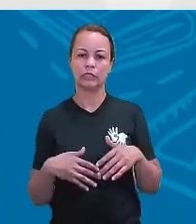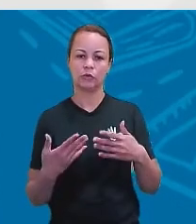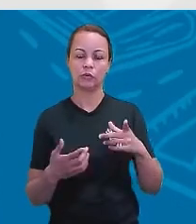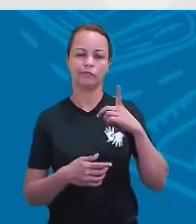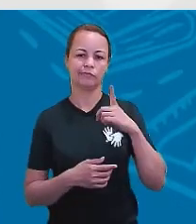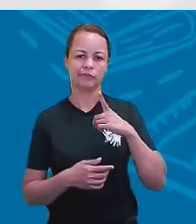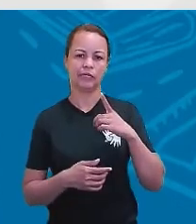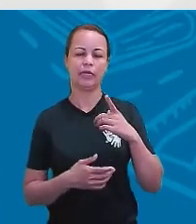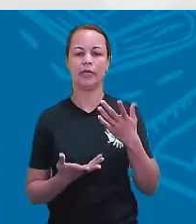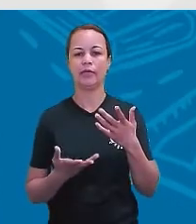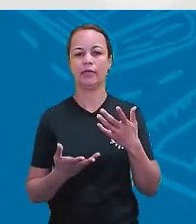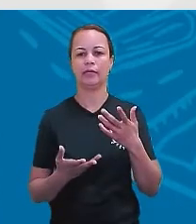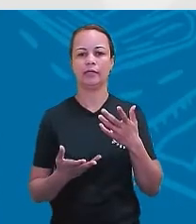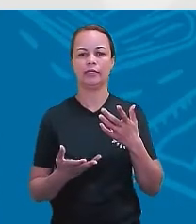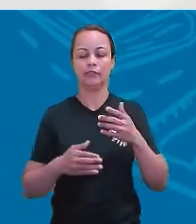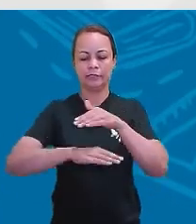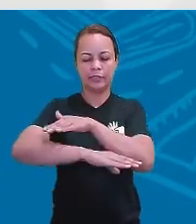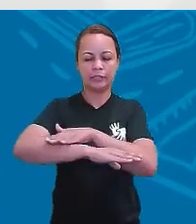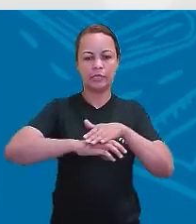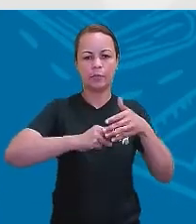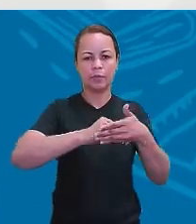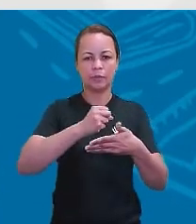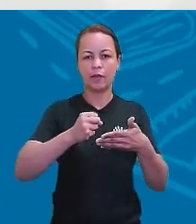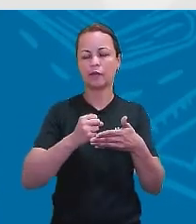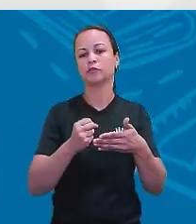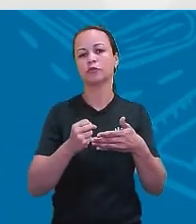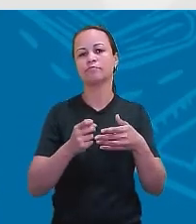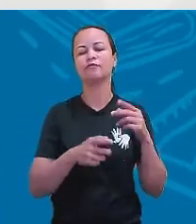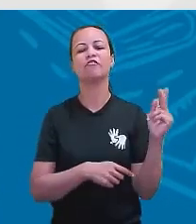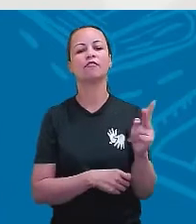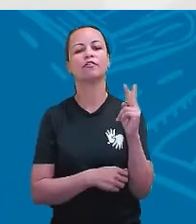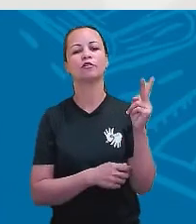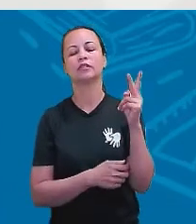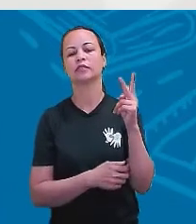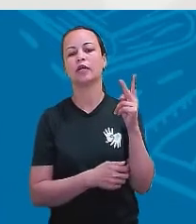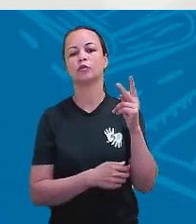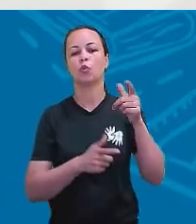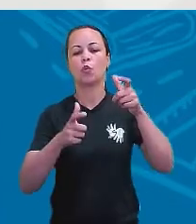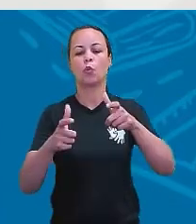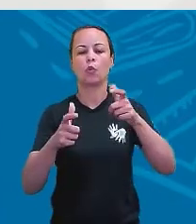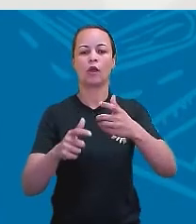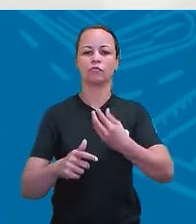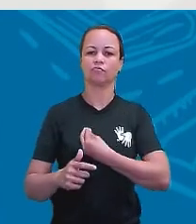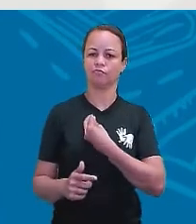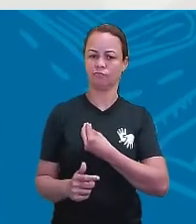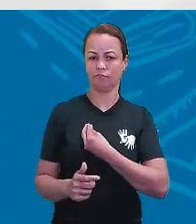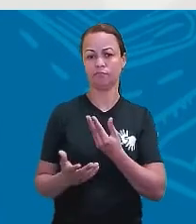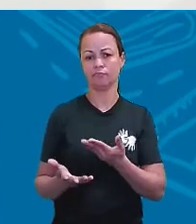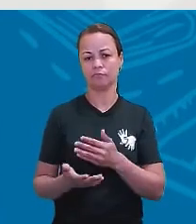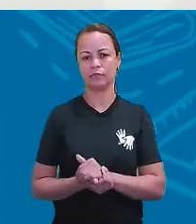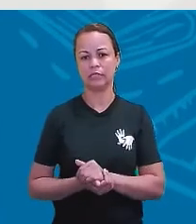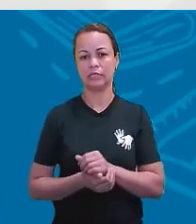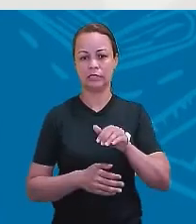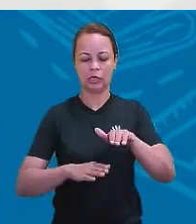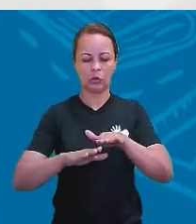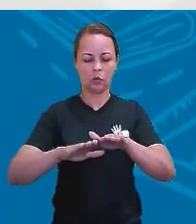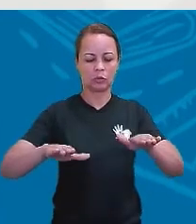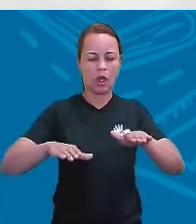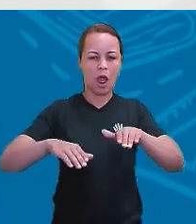saneamento básico, a gente vai acabar valorizando o ambiente que a gente vive. A partir do momento que a gente tem um ambiente limpo,